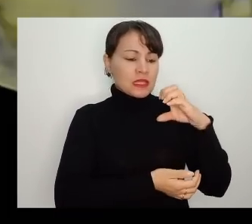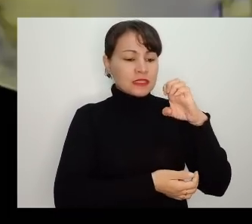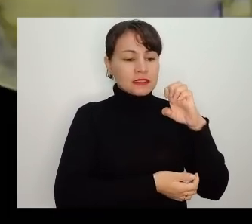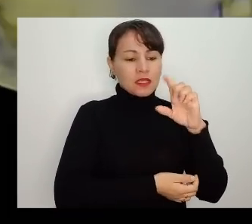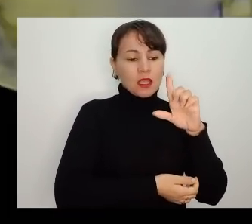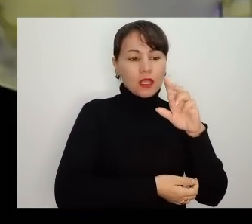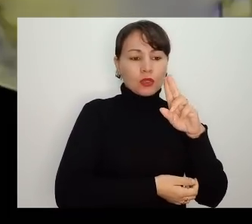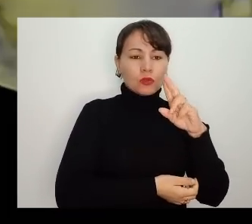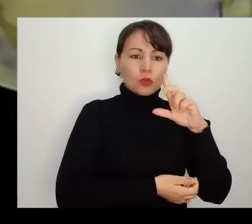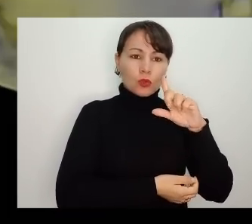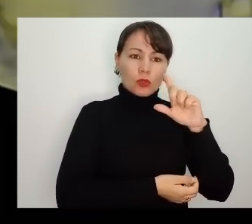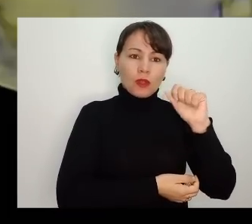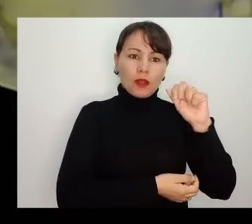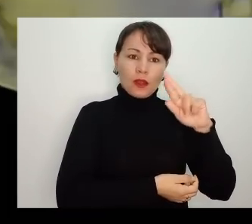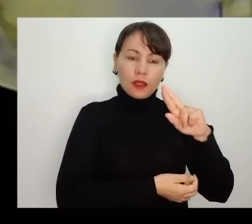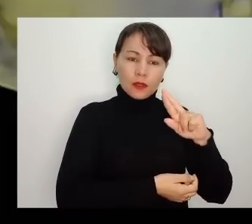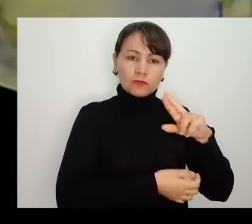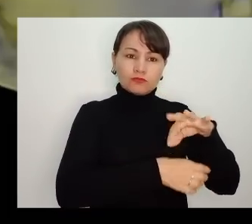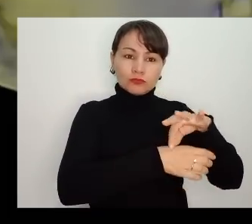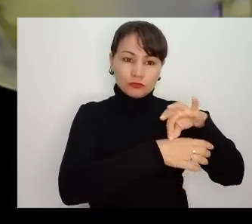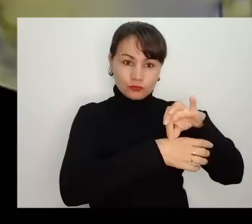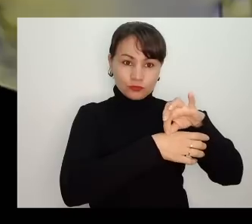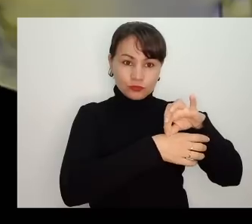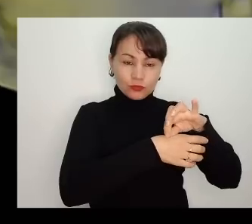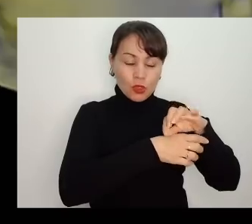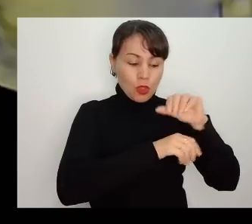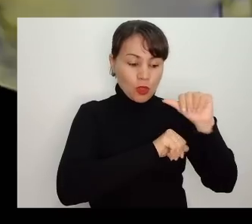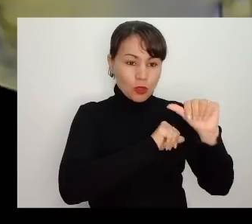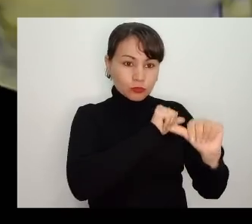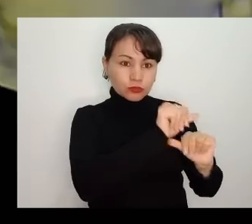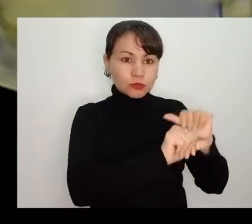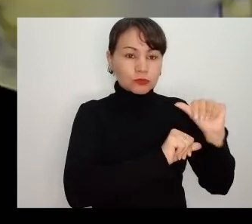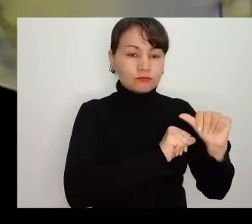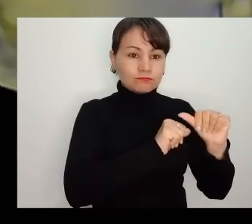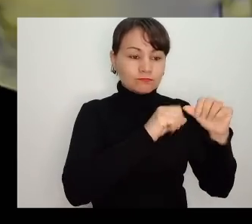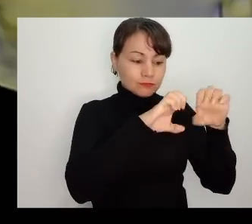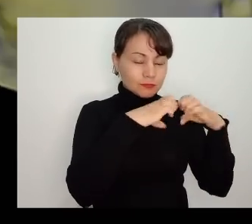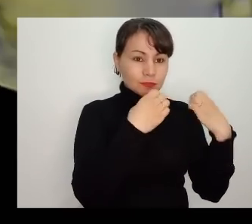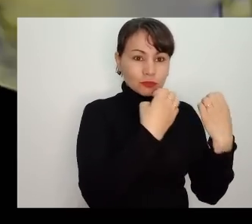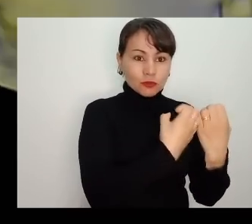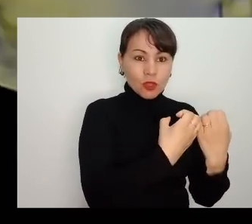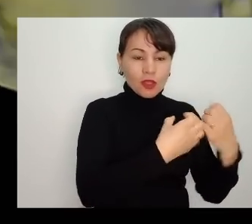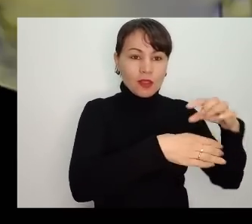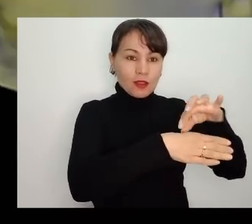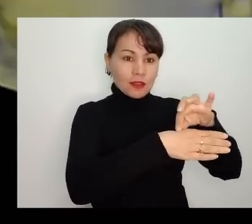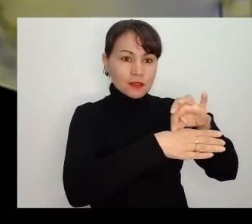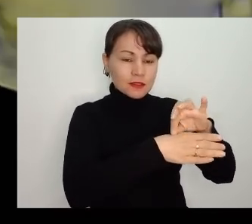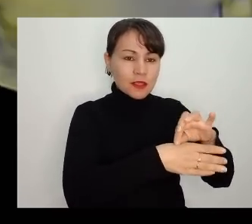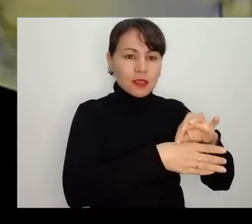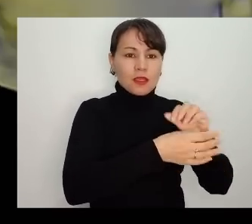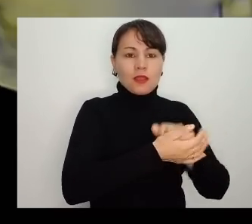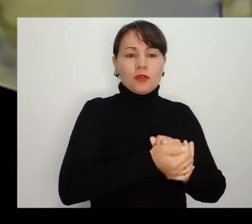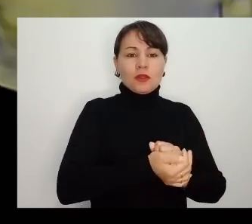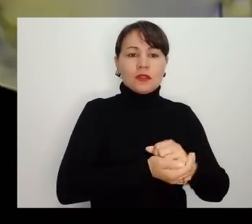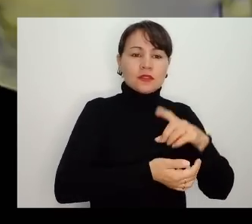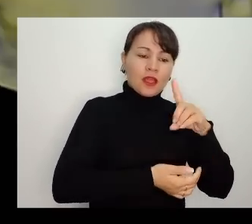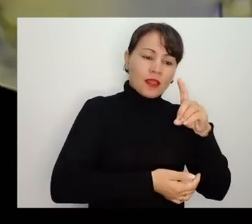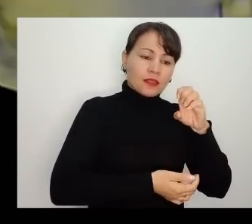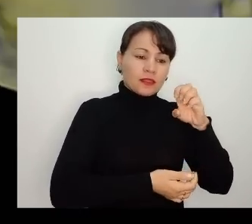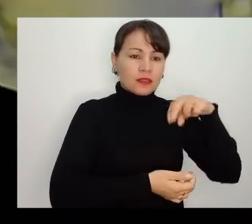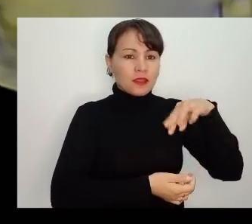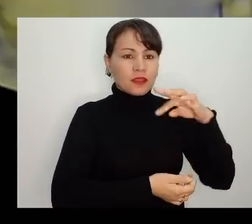celular, a partir da mudança das estruturas das células, de dendritos,